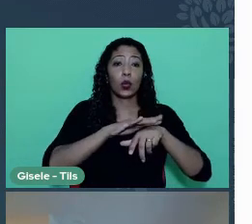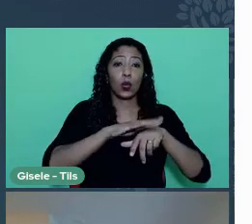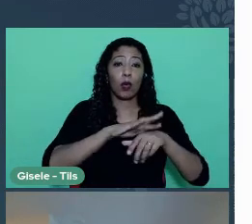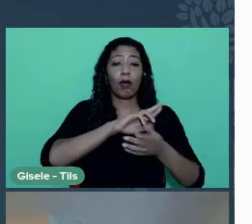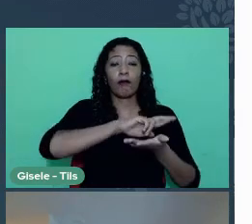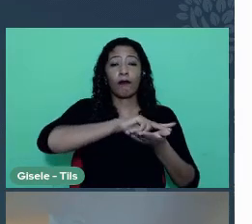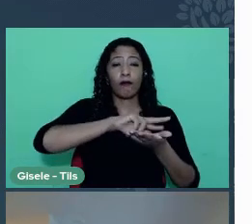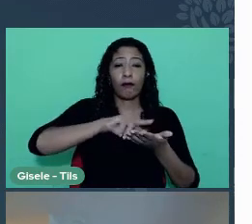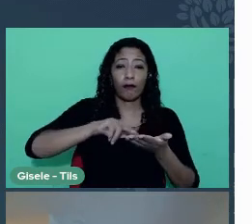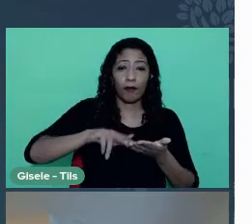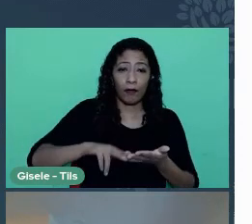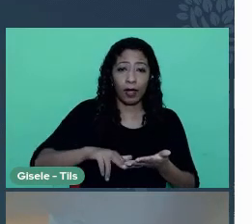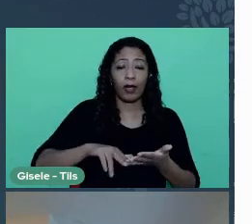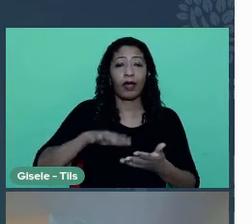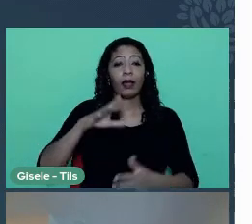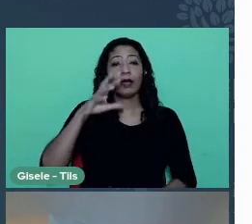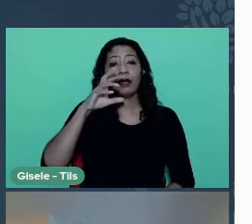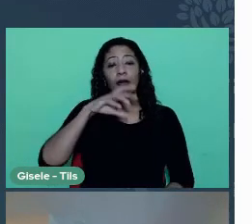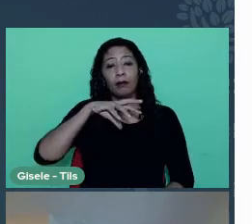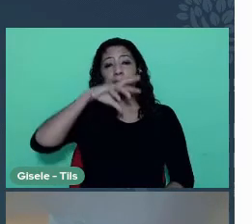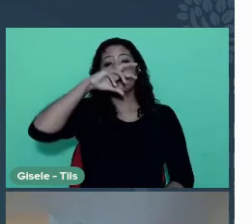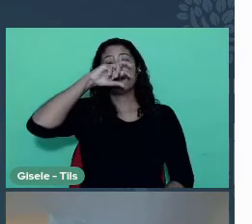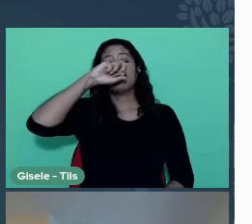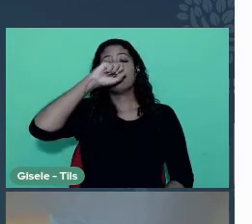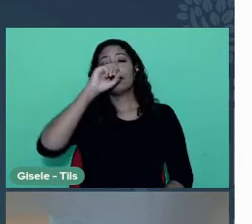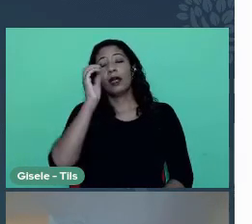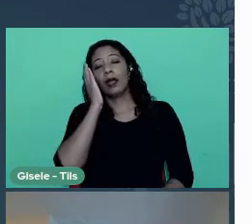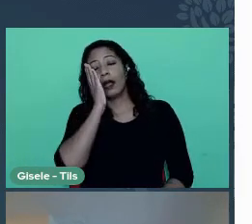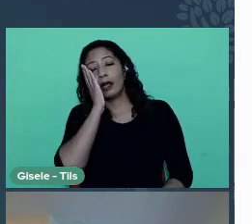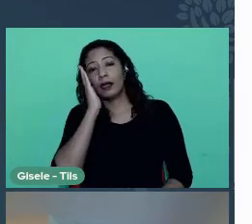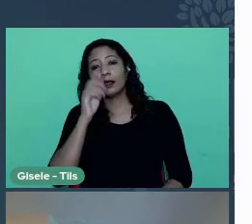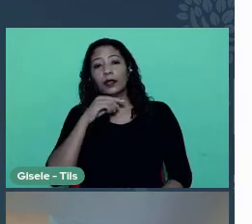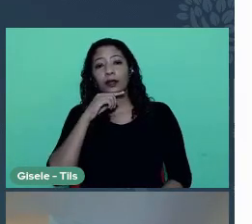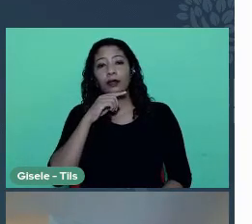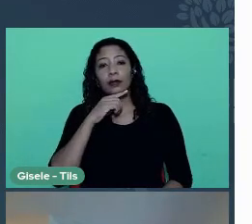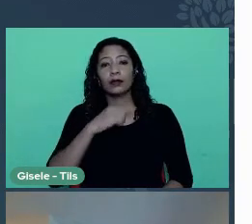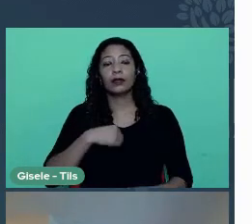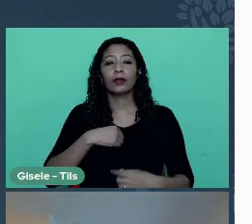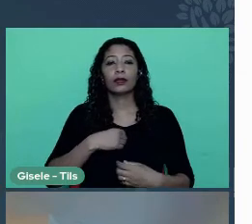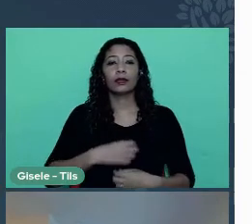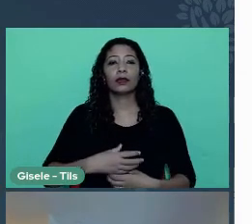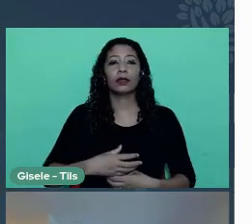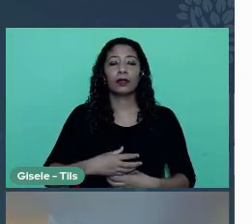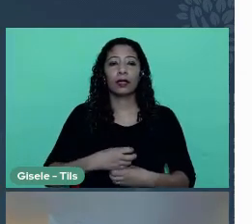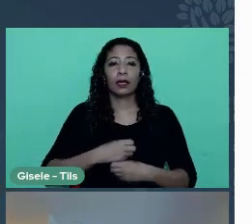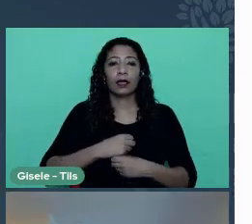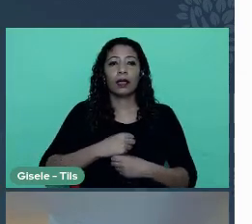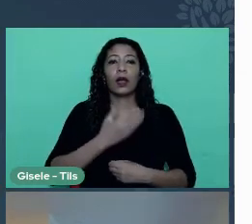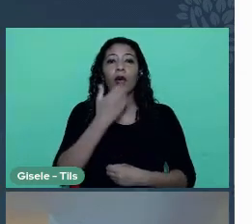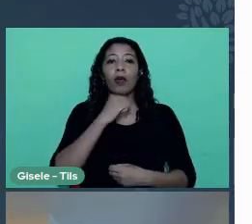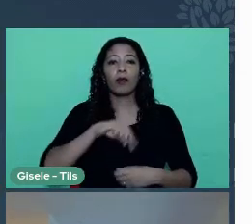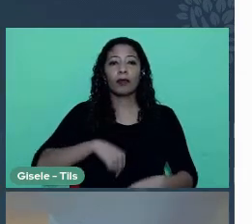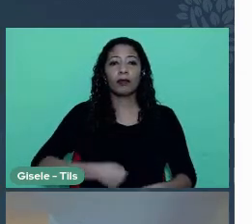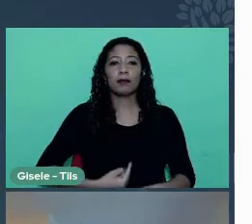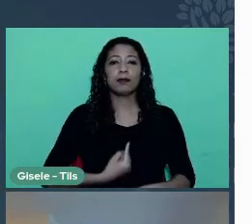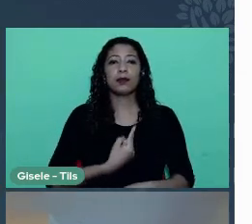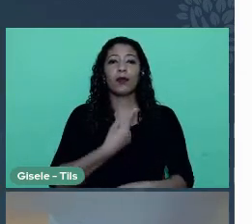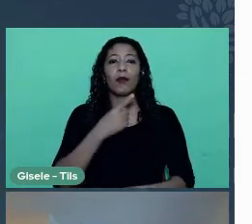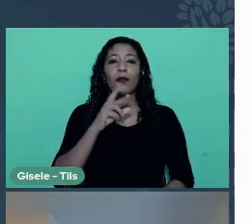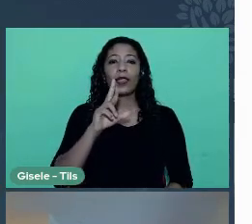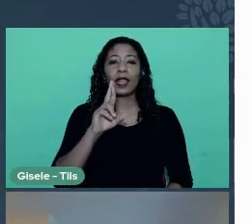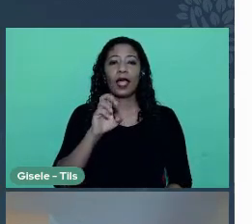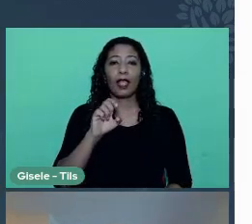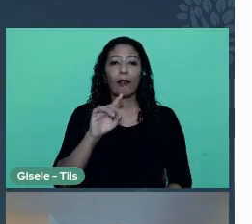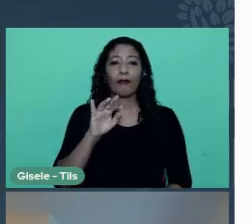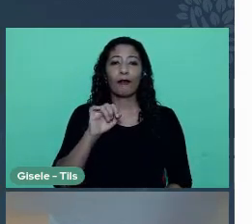apneia obstrutiva, refluxo gastroesofágico, alteração da mecânica respiratória, a respiração